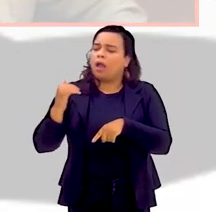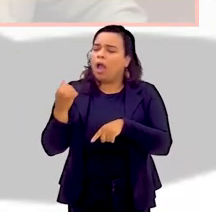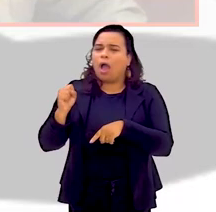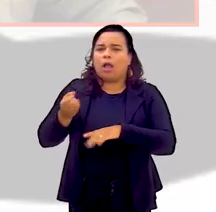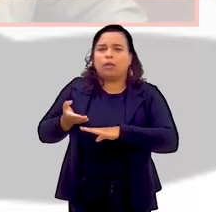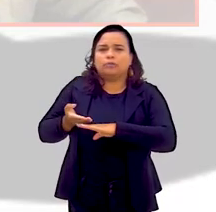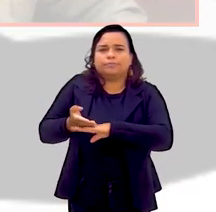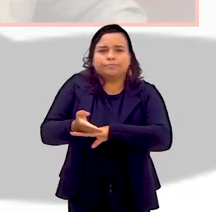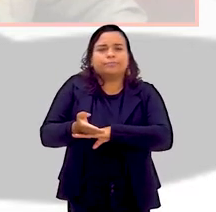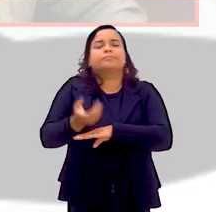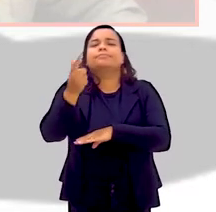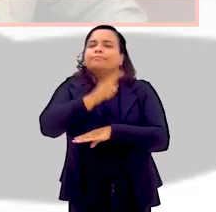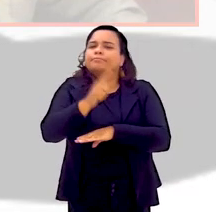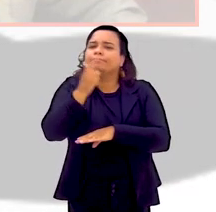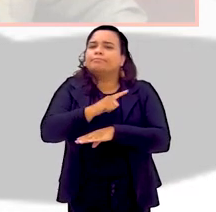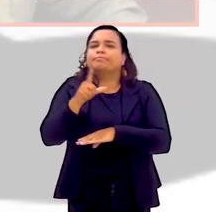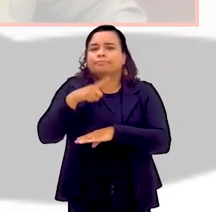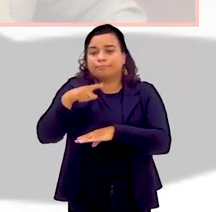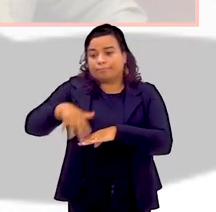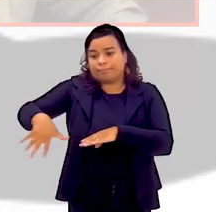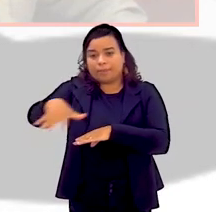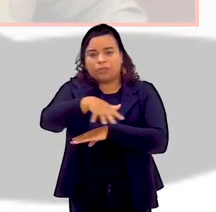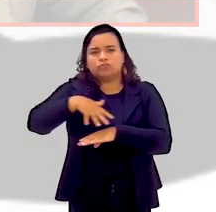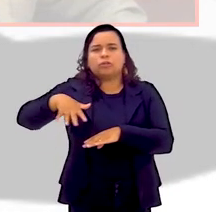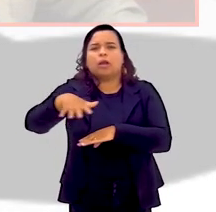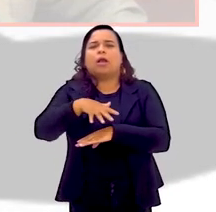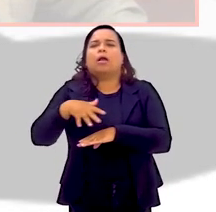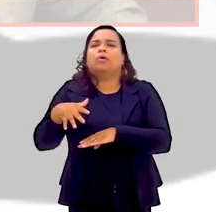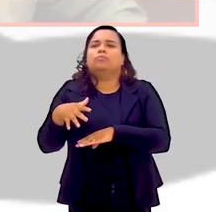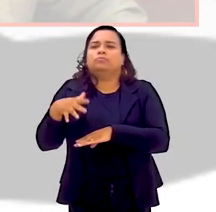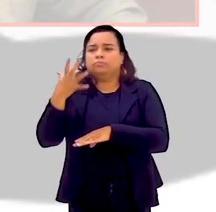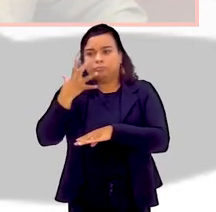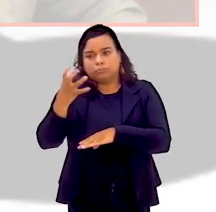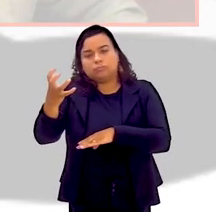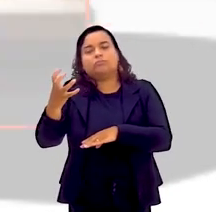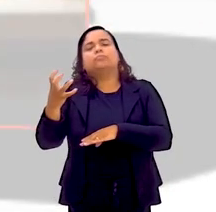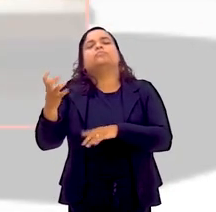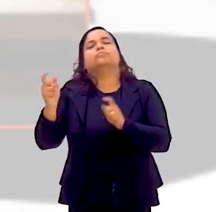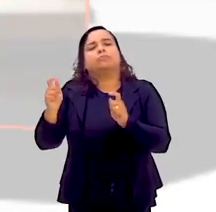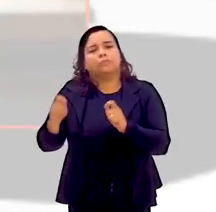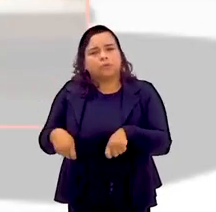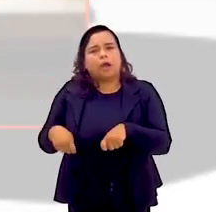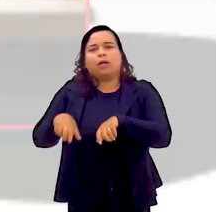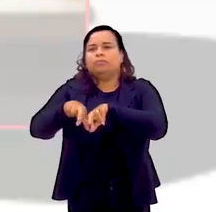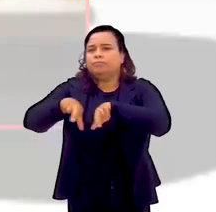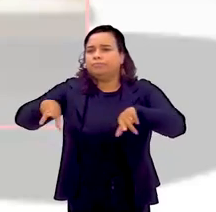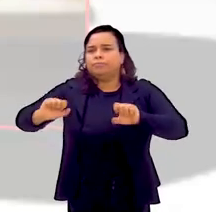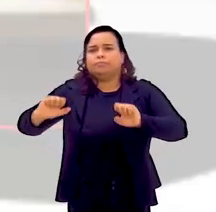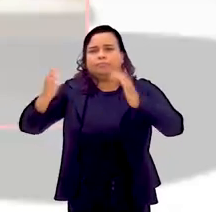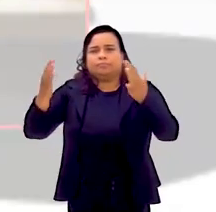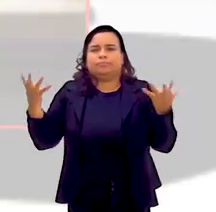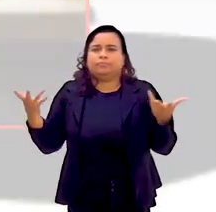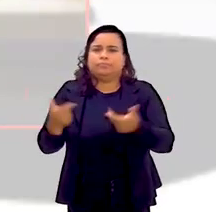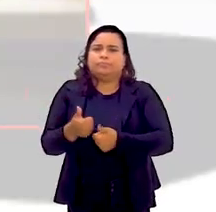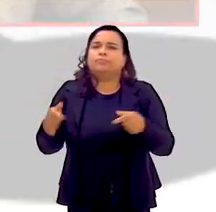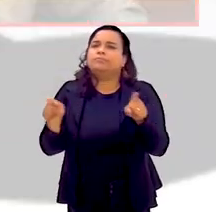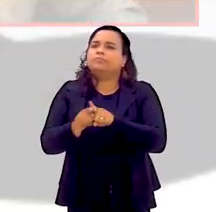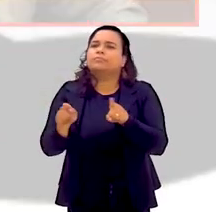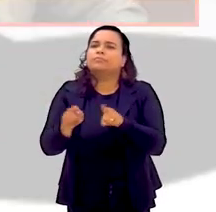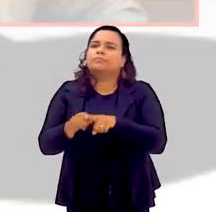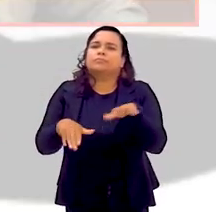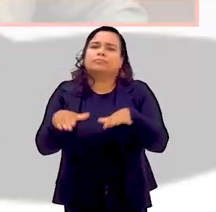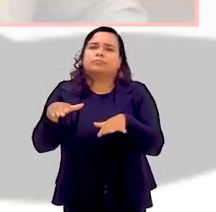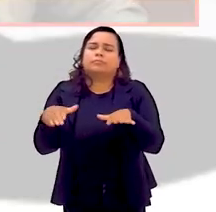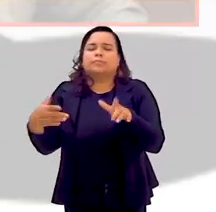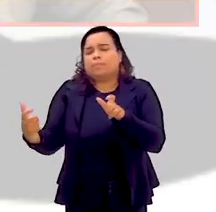Porto, que acaba sendo também a região portuária um centro de convenções por excelência, ele talvez de um tamanho um